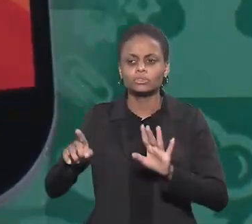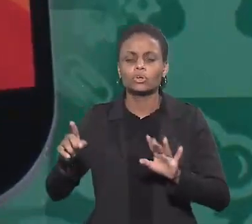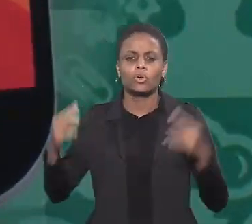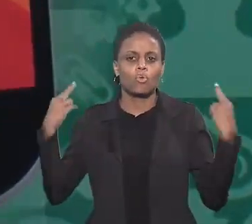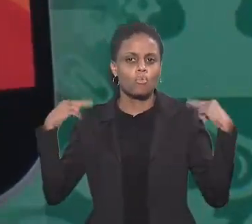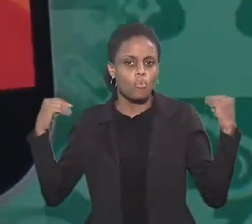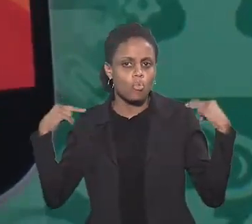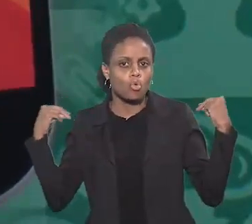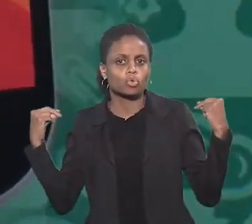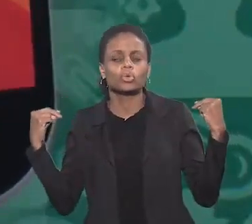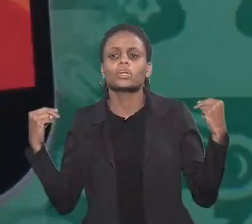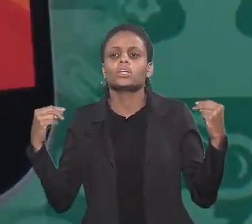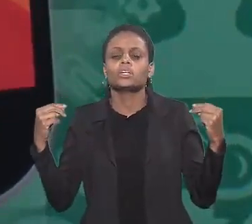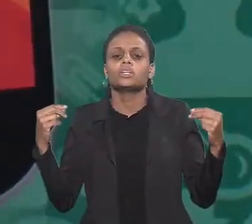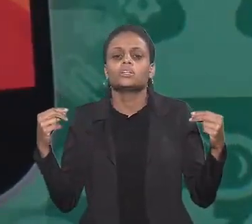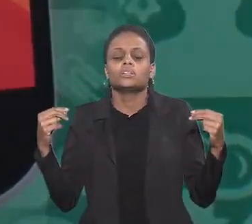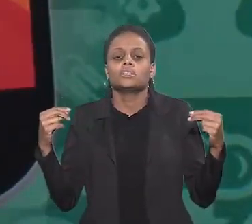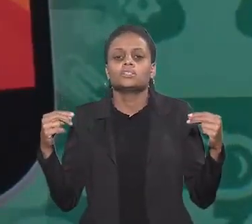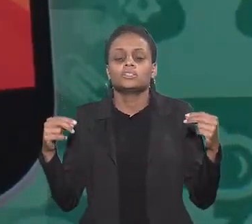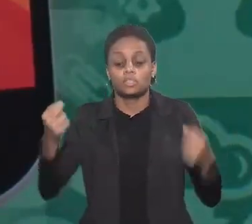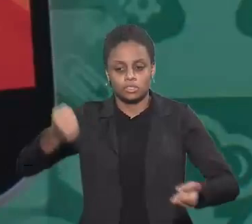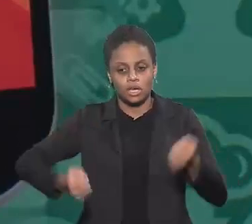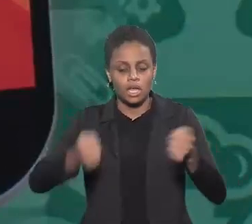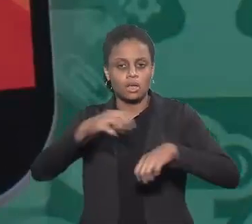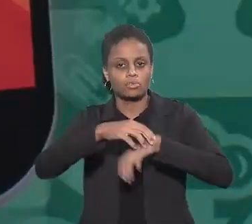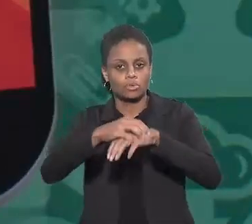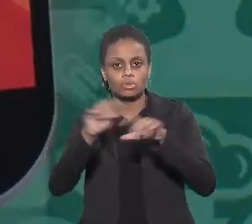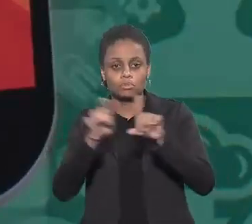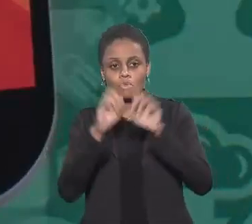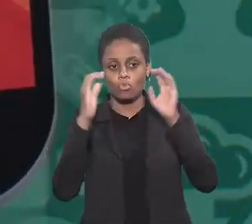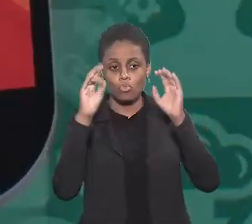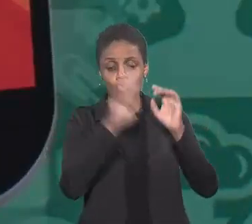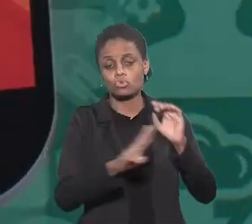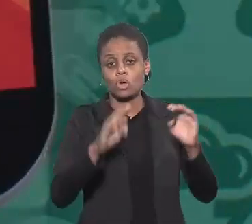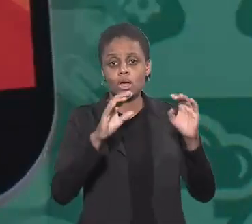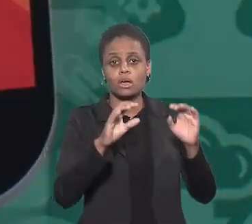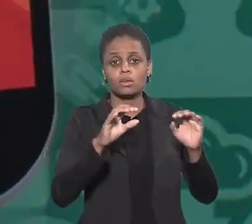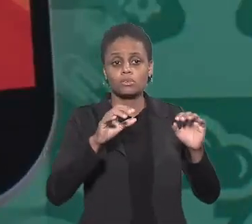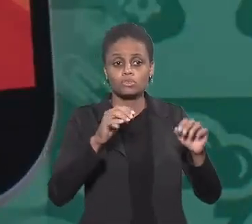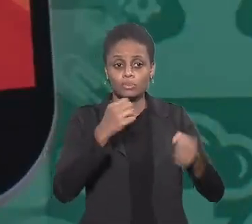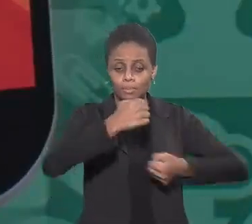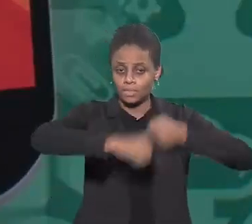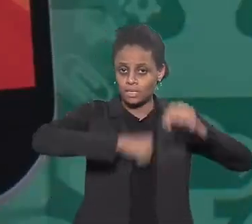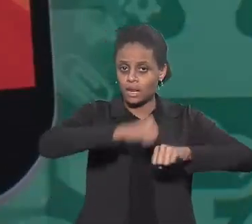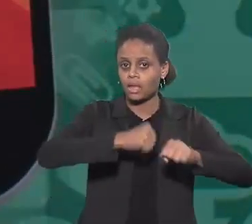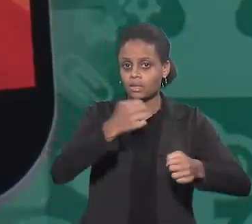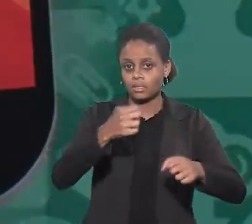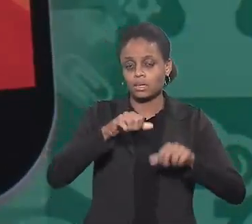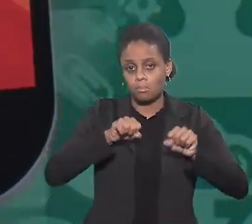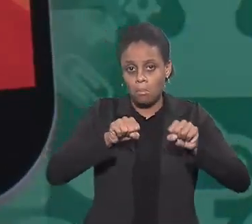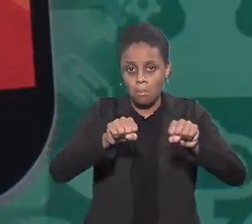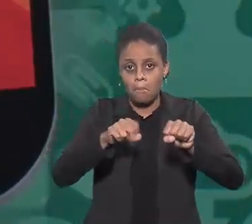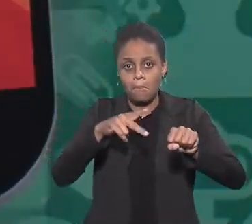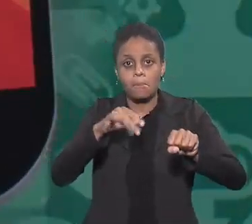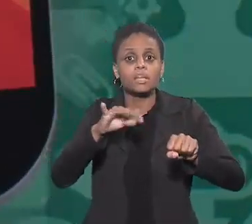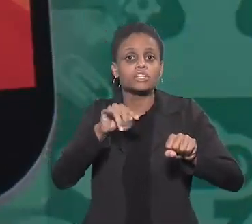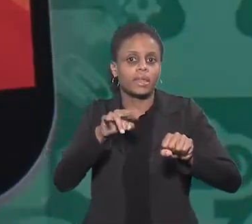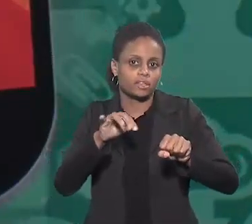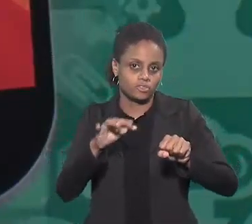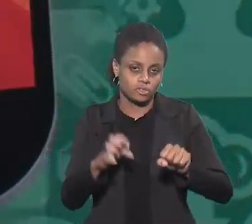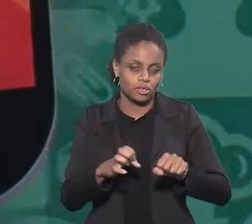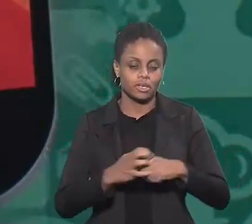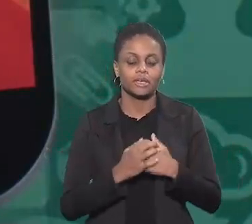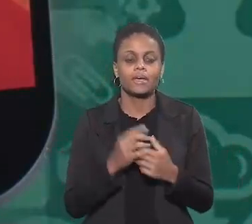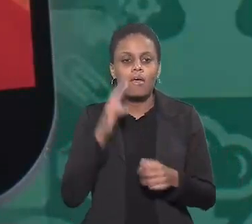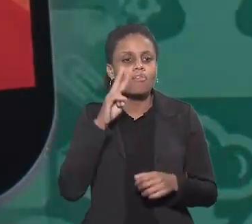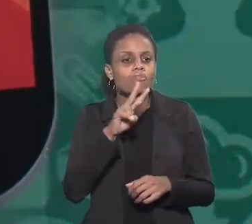com os motoristas de veículos motorizados em relação aos usuários de patinetes e bicicletas. Eu vejo assim, o trânsito em